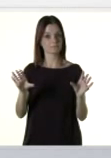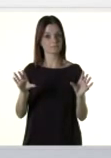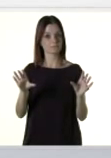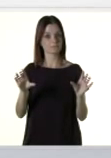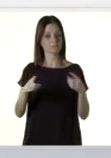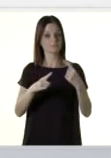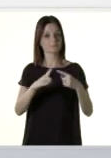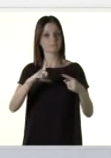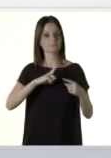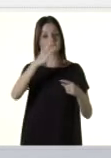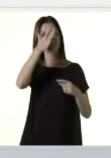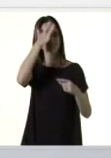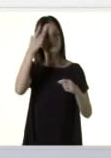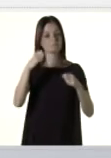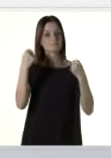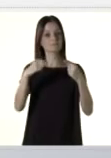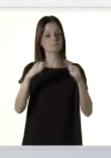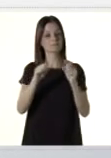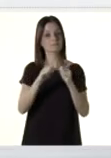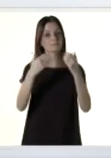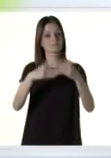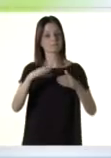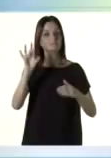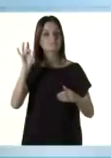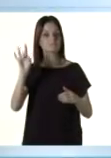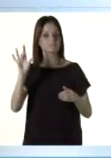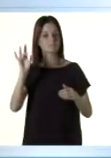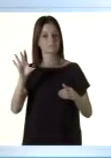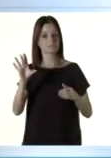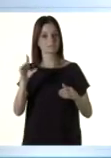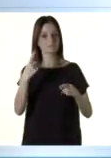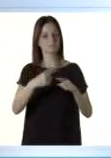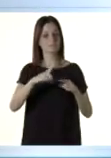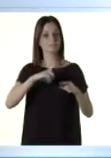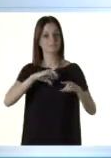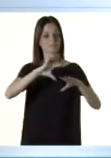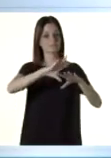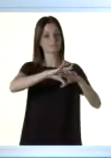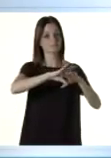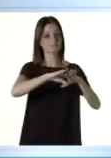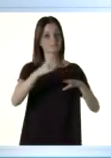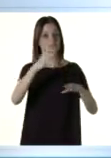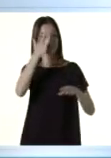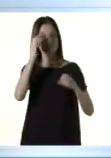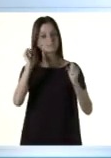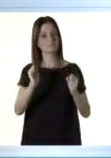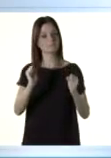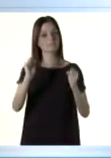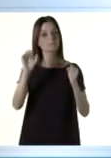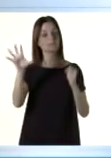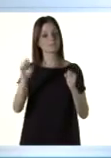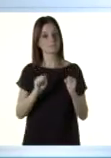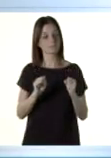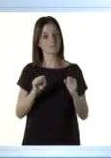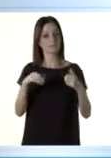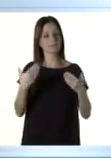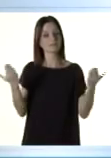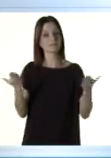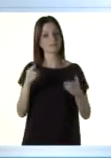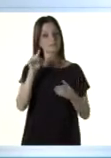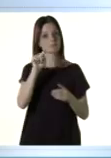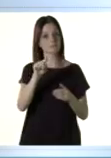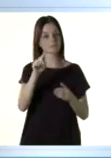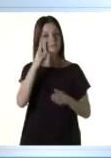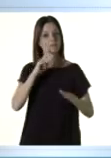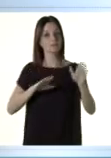participantes que precisam ser separados dos demais, como em caso de doenças infectocontagiosas. Bom, agora é com você.